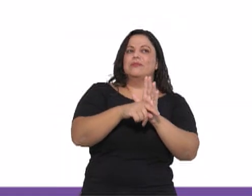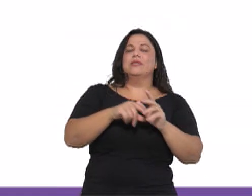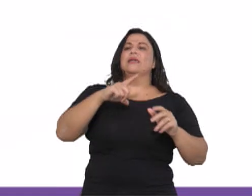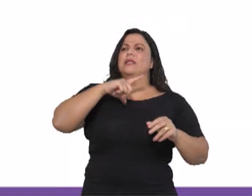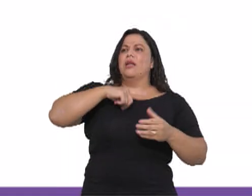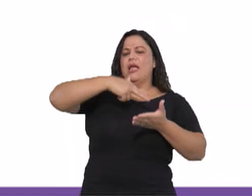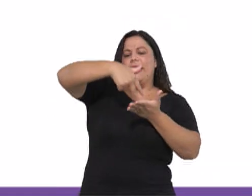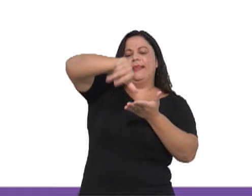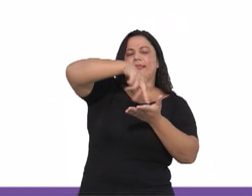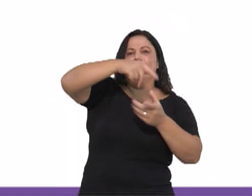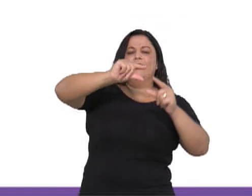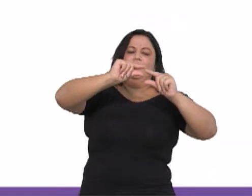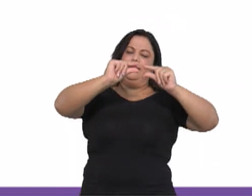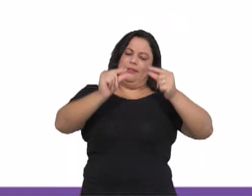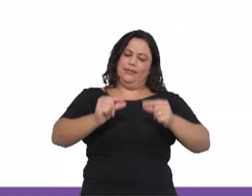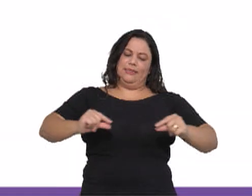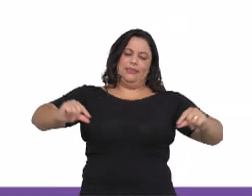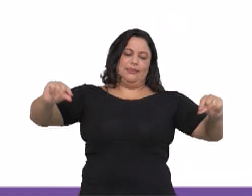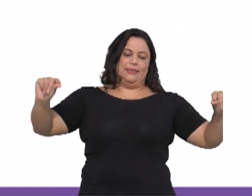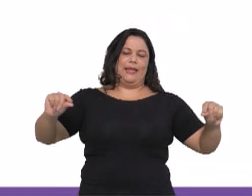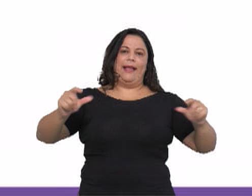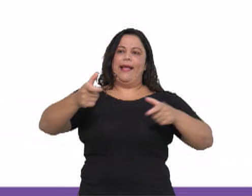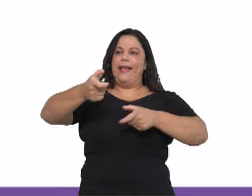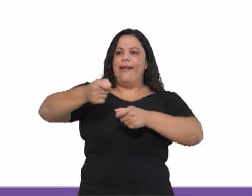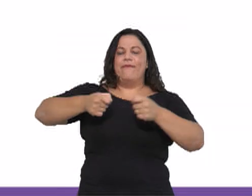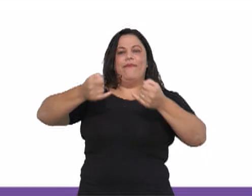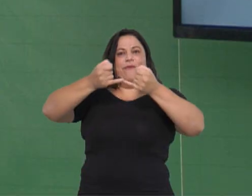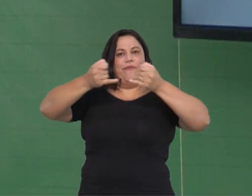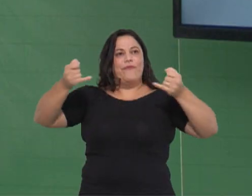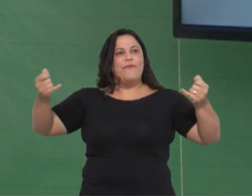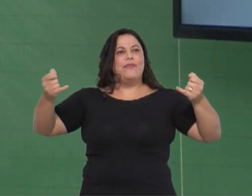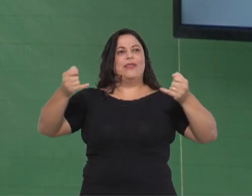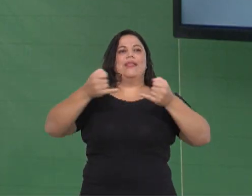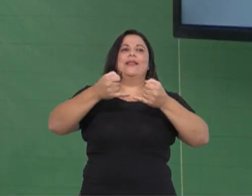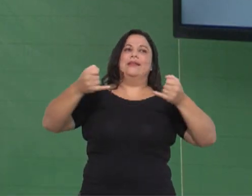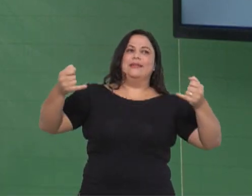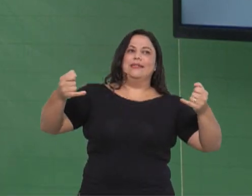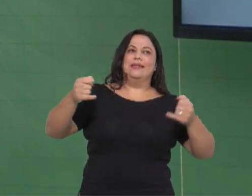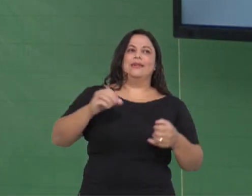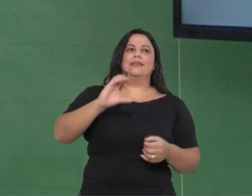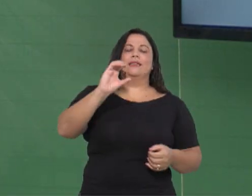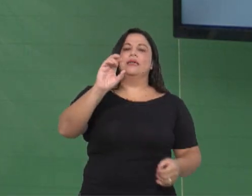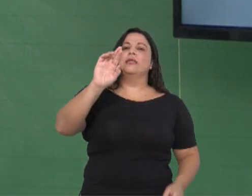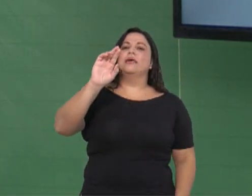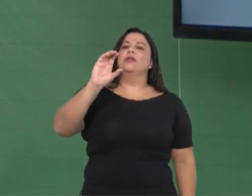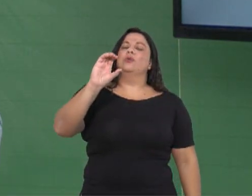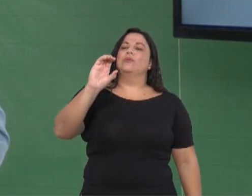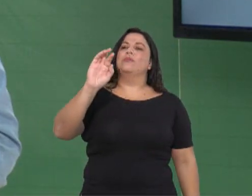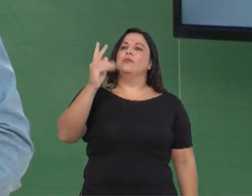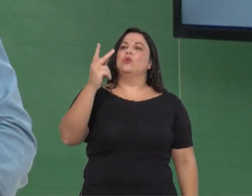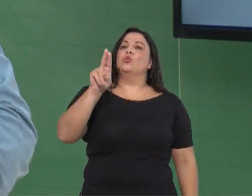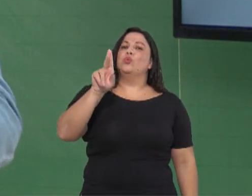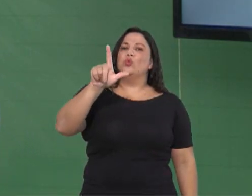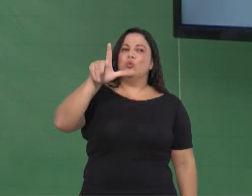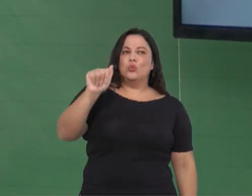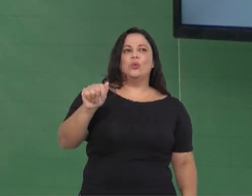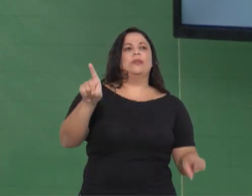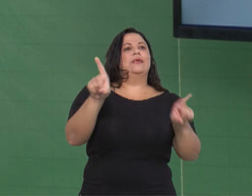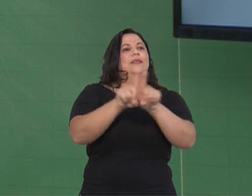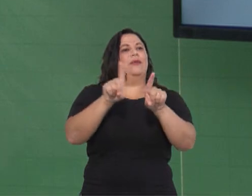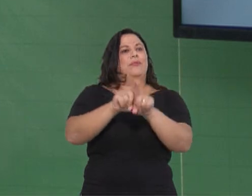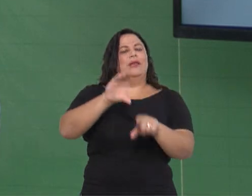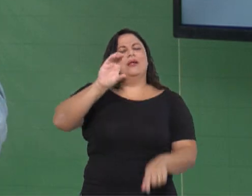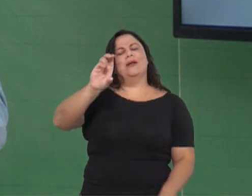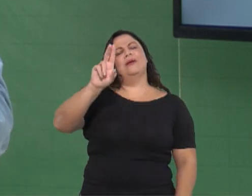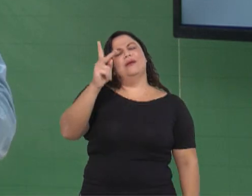de fitas, a chula e a chimarrita. Nós temos também as festas das nações, onde